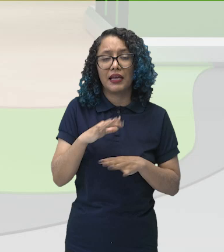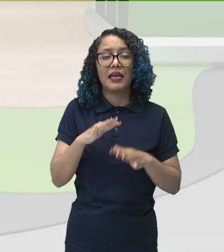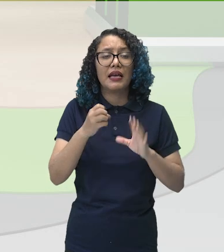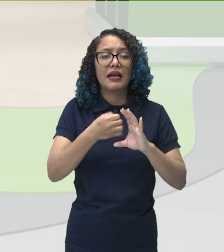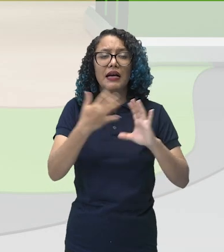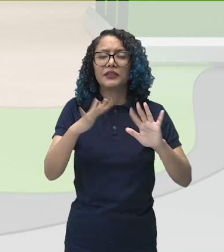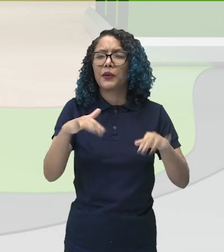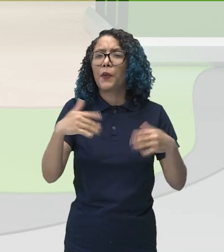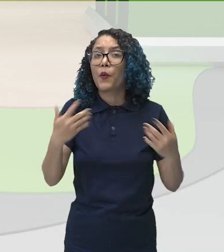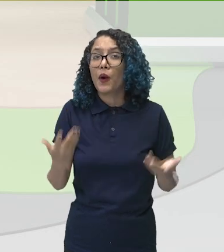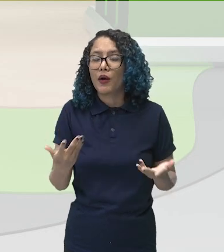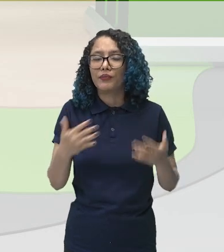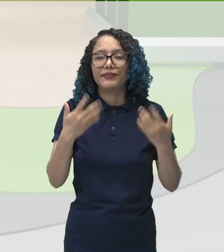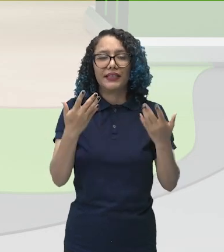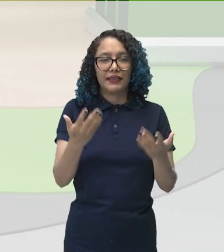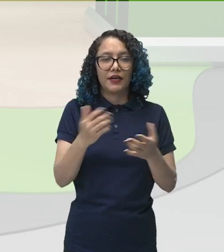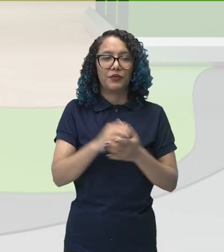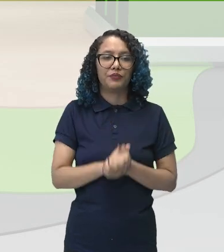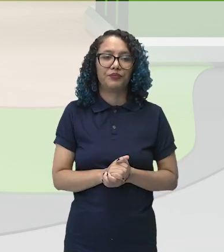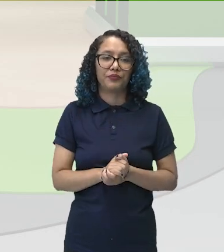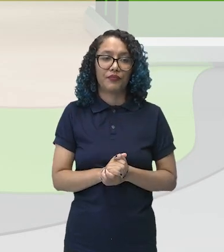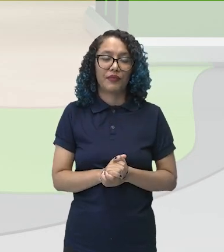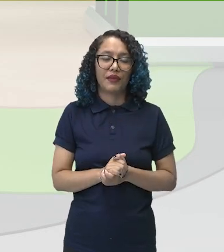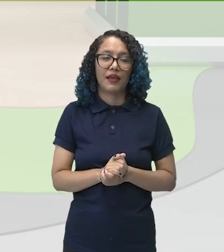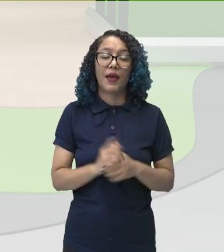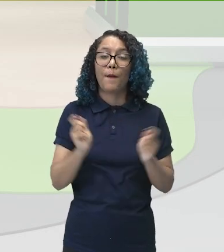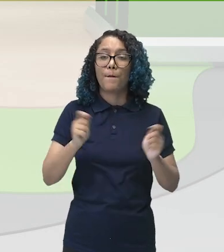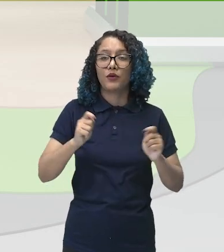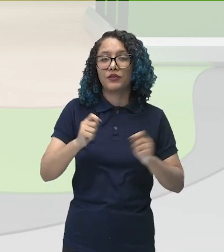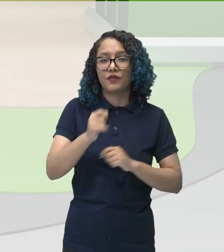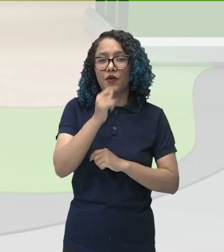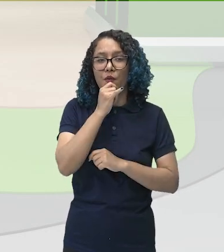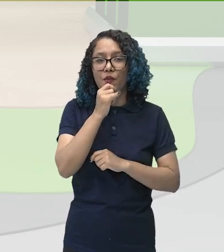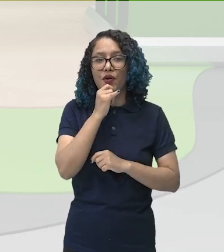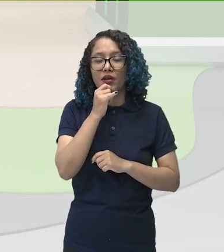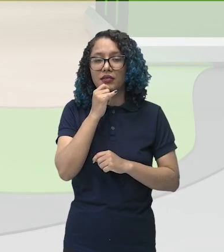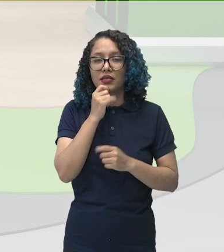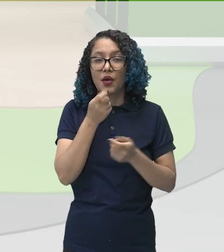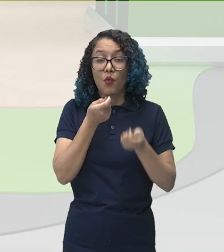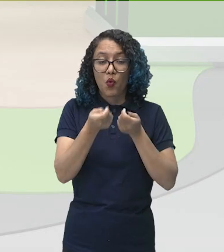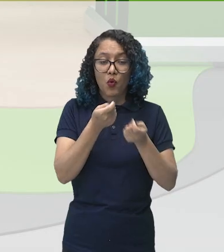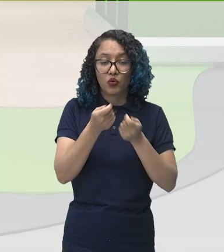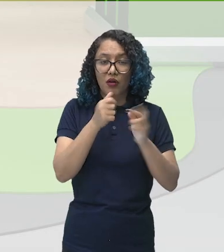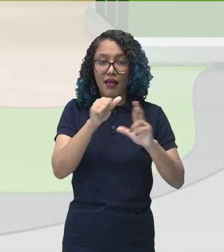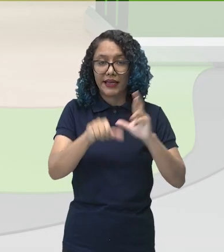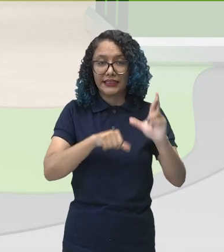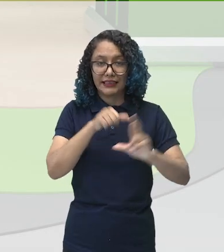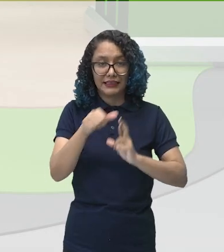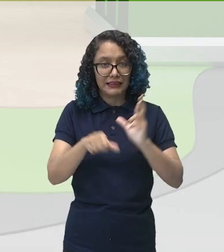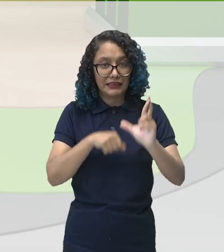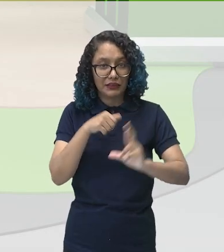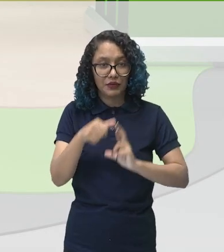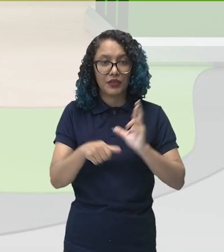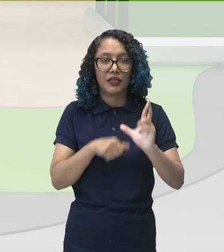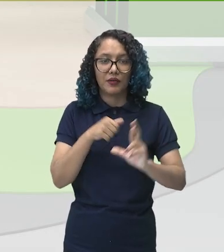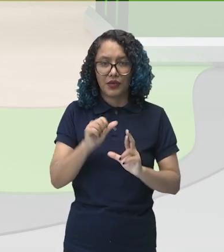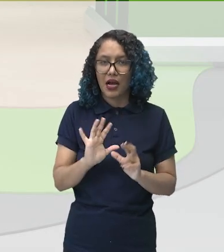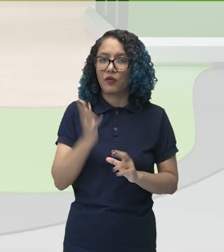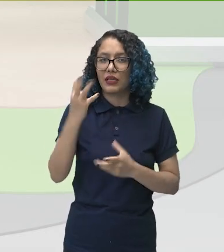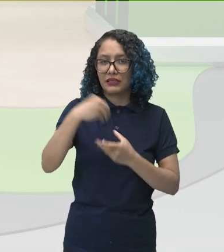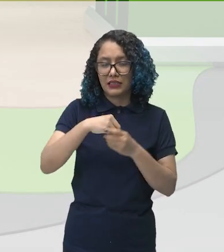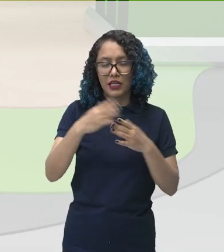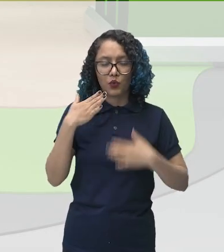essas características? Ela vai atuar, né, na regulação dessas reações químicas que ocorrem no